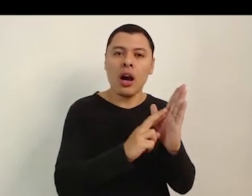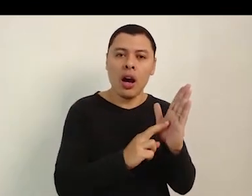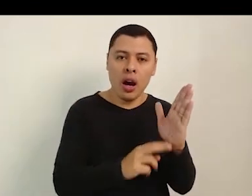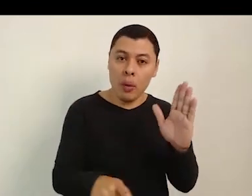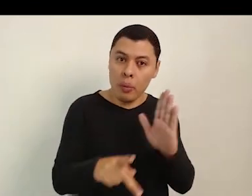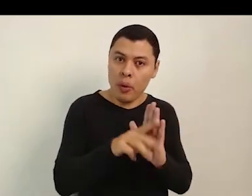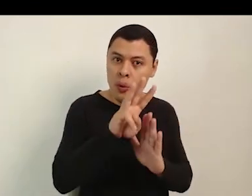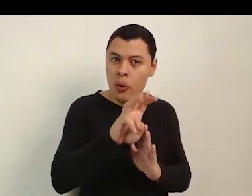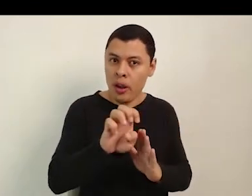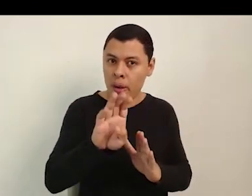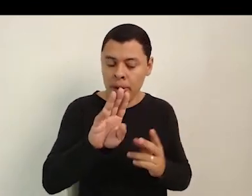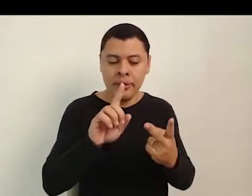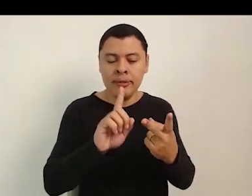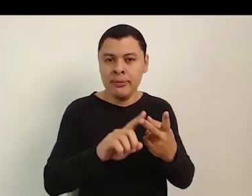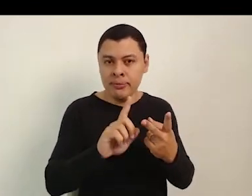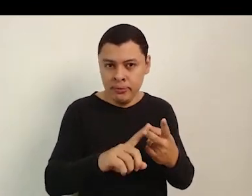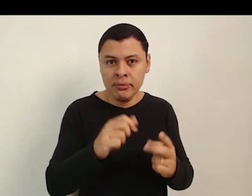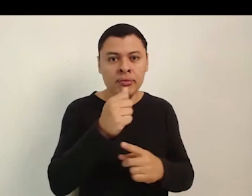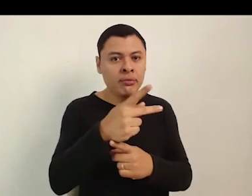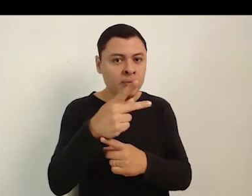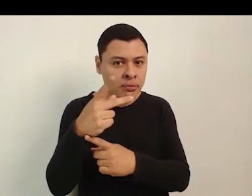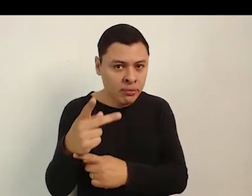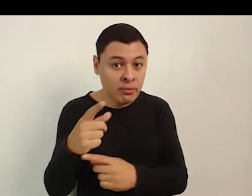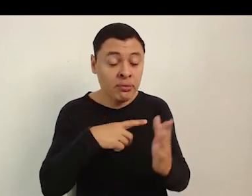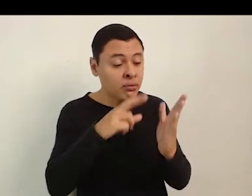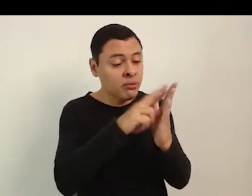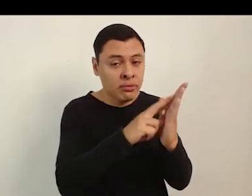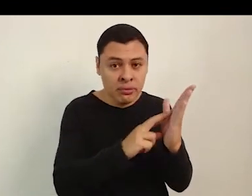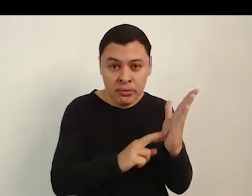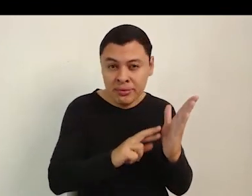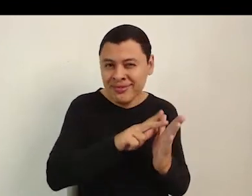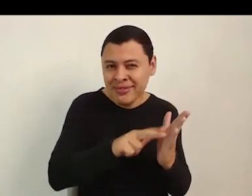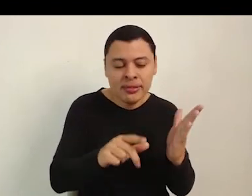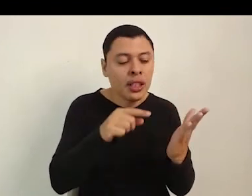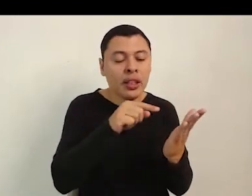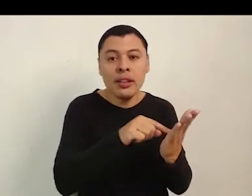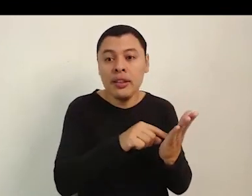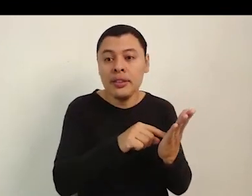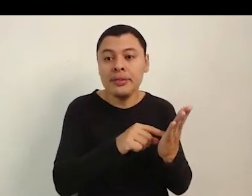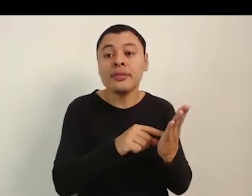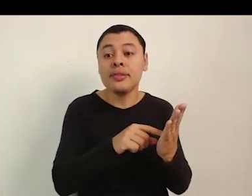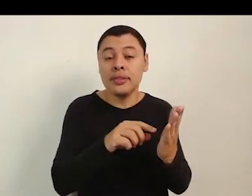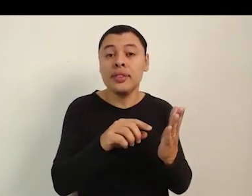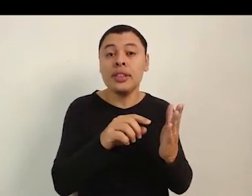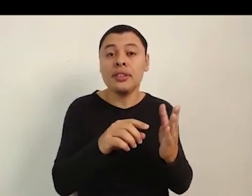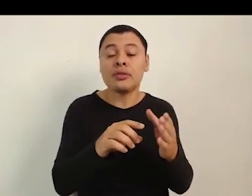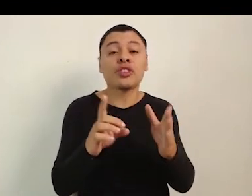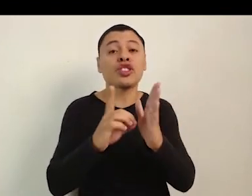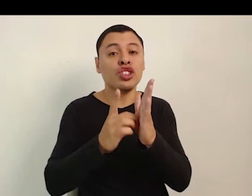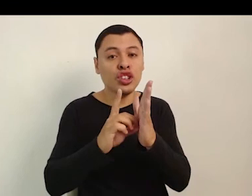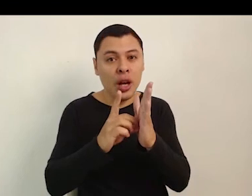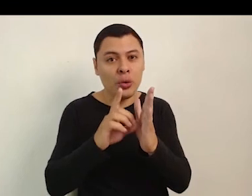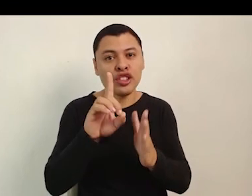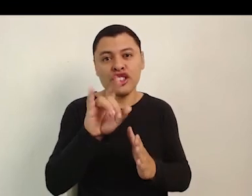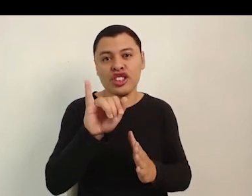e aplicações web e aplicativos, né, que nós utilizamos digital. Aqui. Isso, digital. Obrigada, Bruno. Que